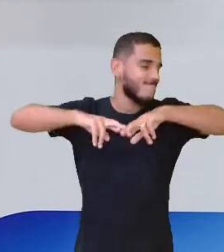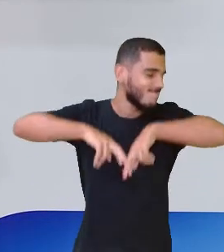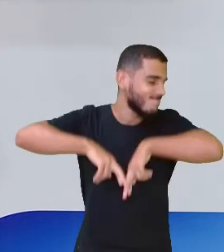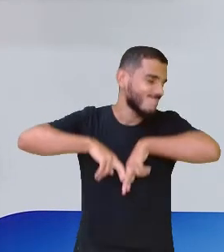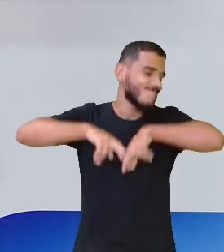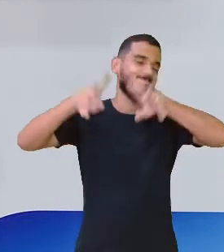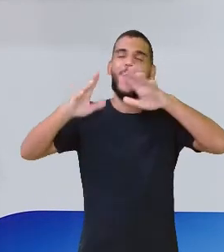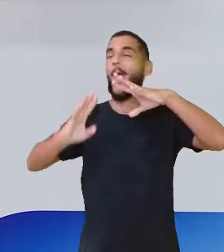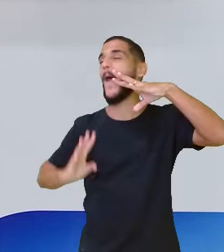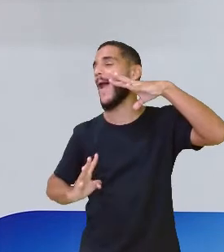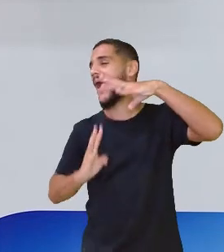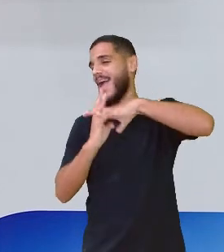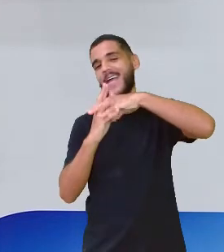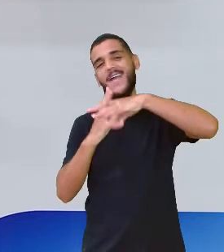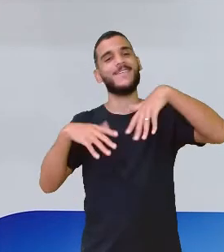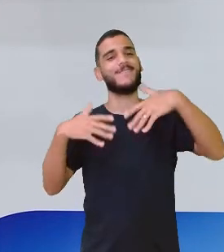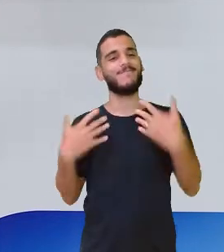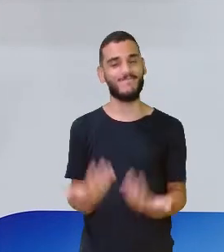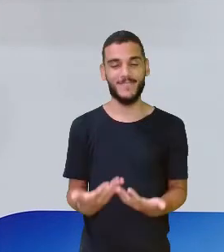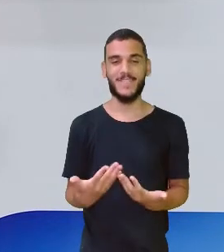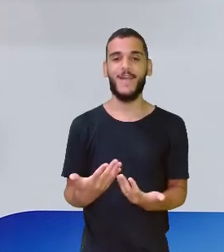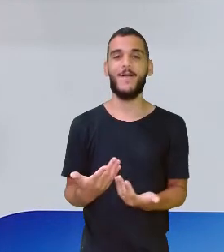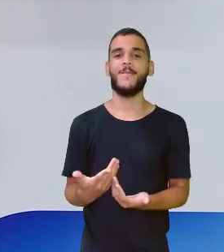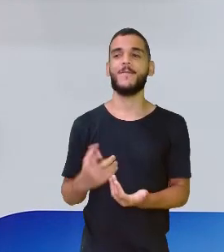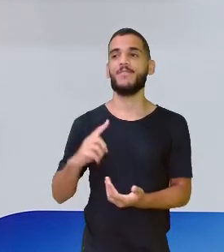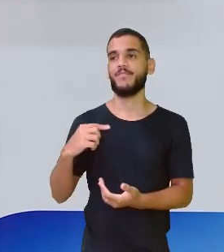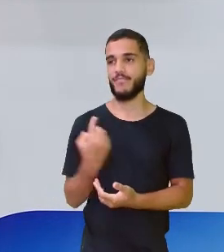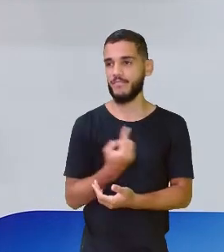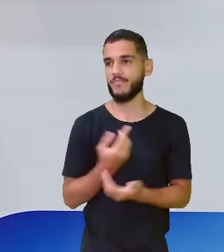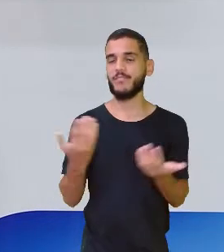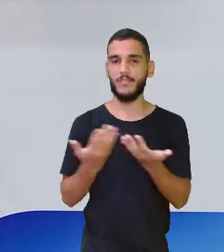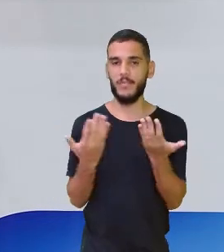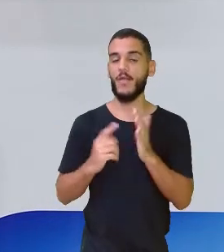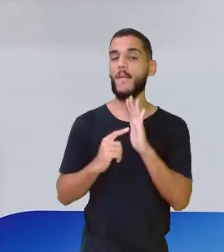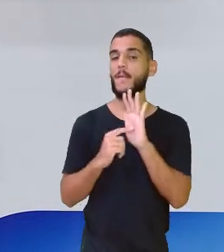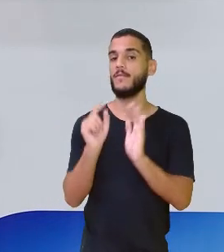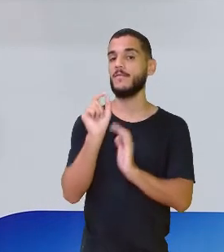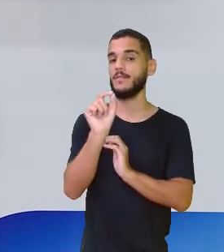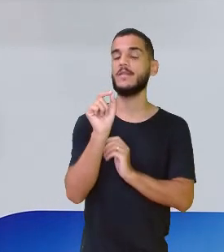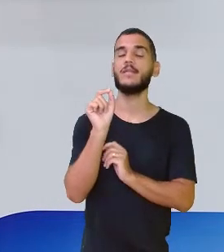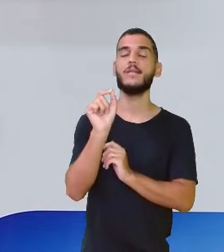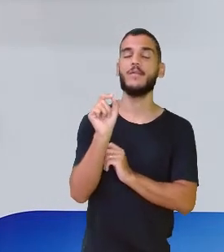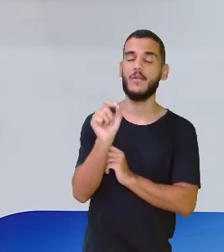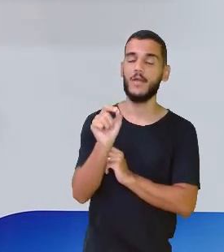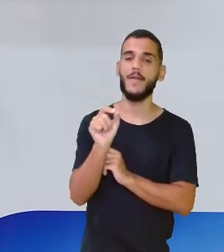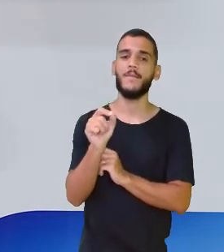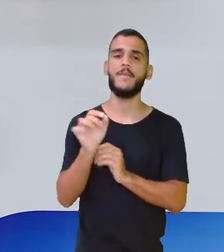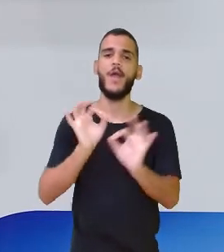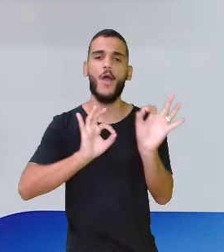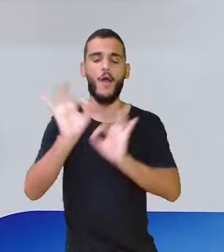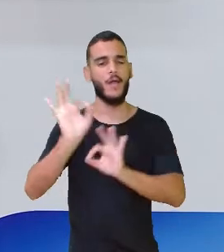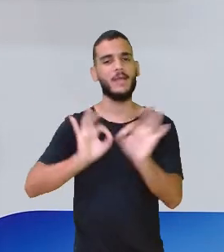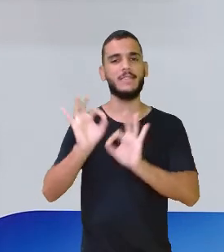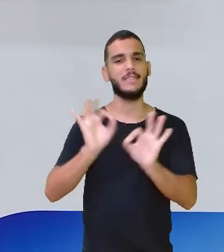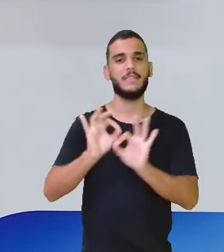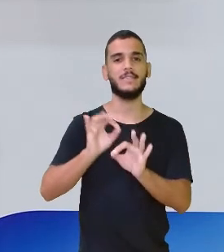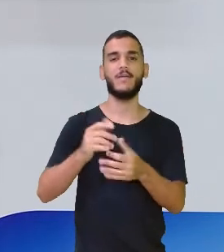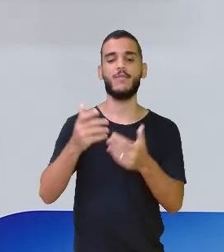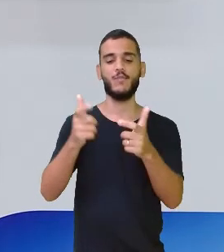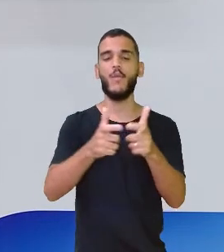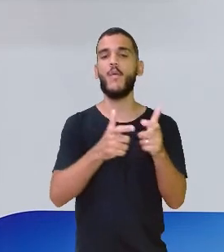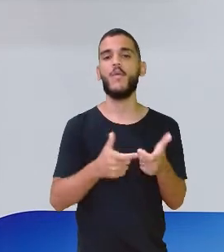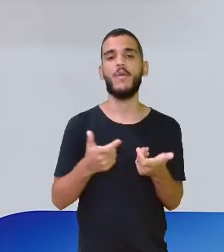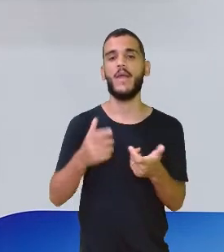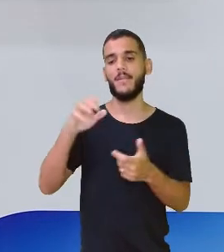né? E assim, ó, a gente vai tentar agora mostrar para vocês como era a organização de um engenho.